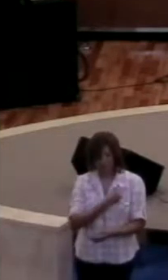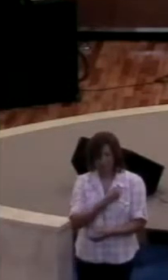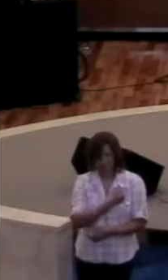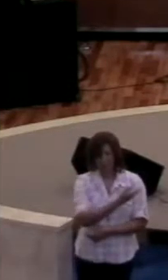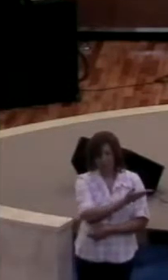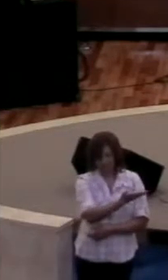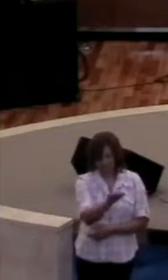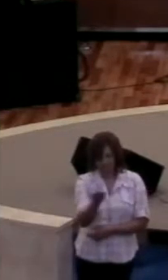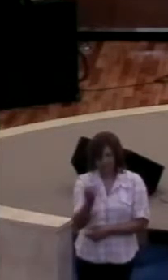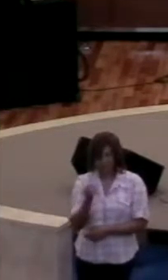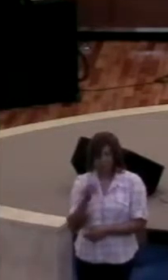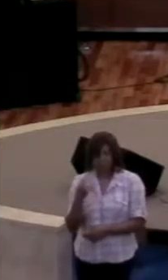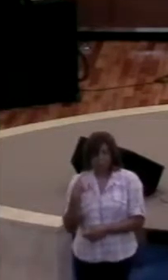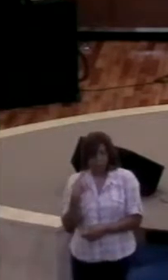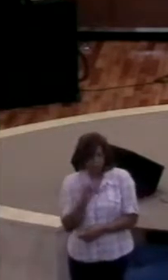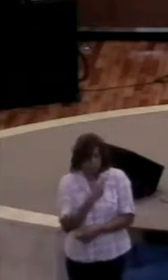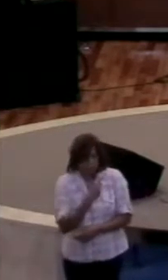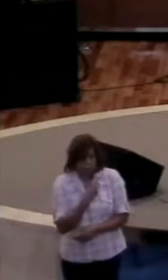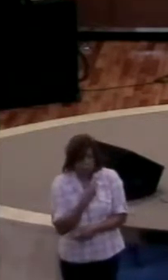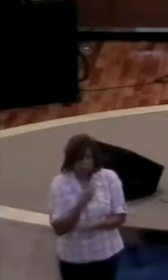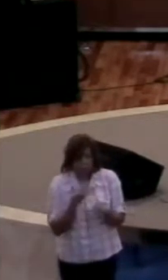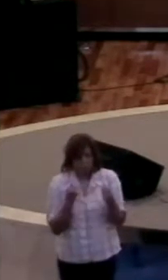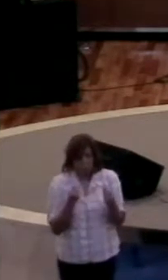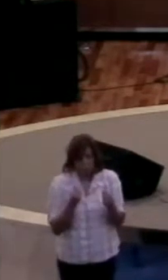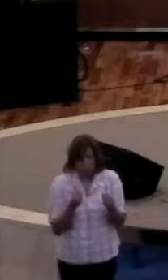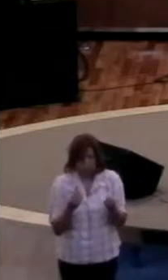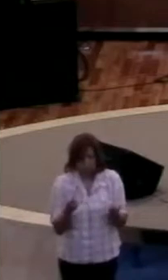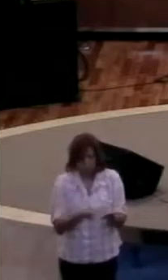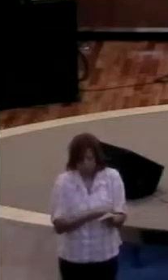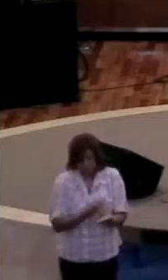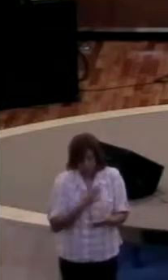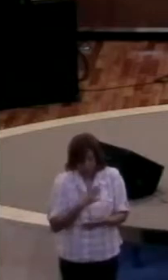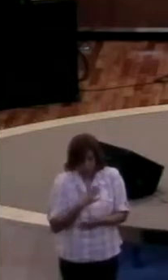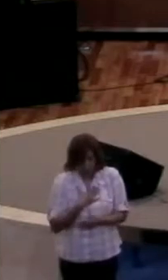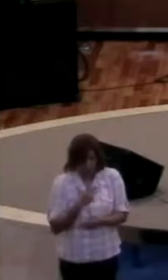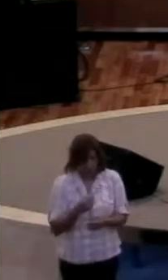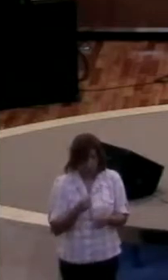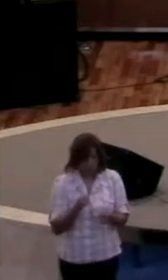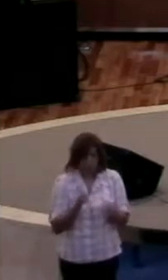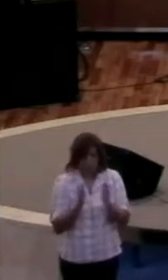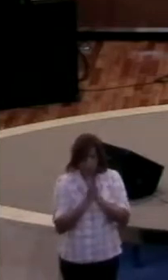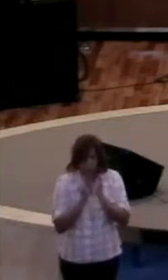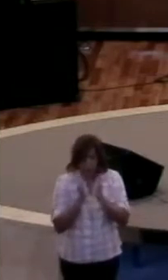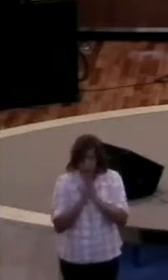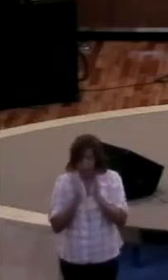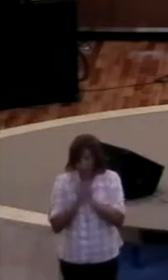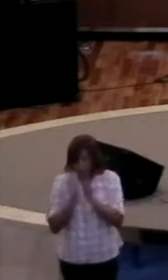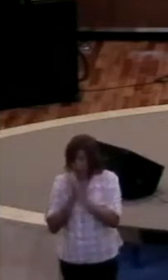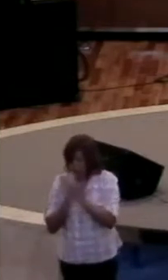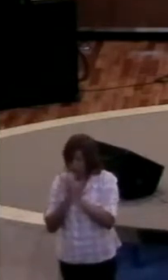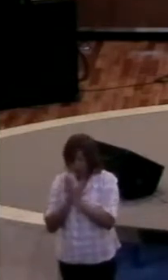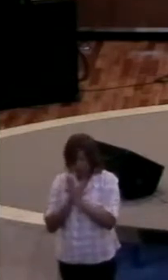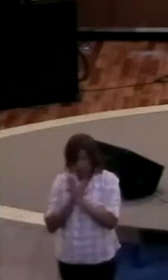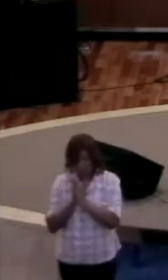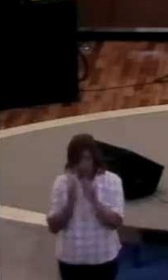Mas pastor, se vai acontecer, não vai ser hoje. Por quê? Porque não tem ninguém rodando, pastor. Porque não tem ninguém, pastor, aqui